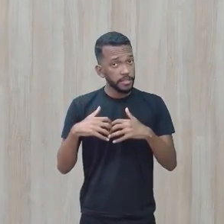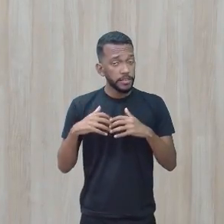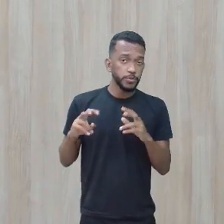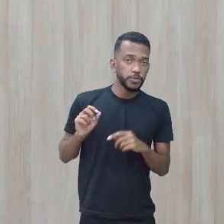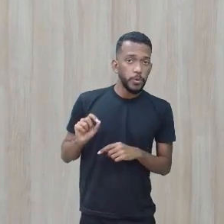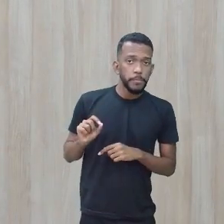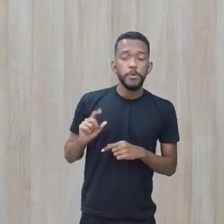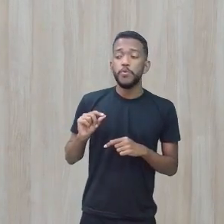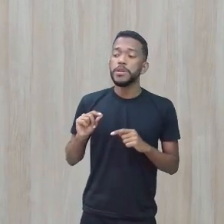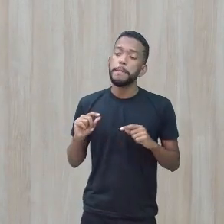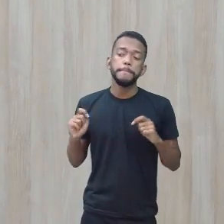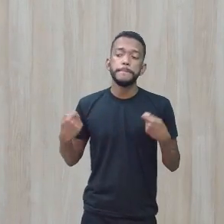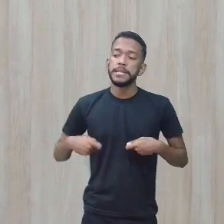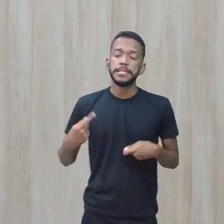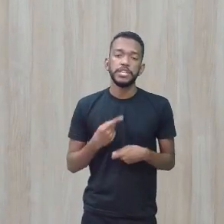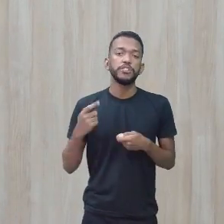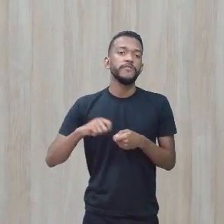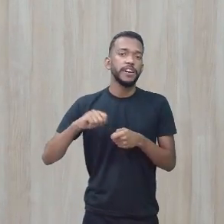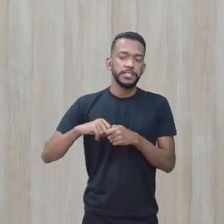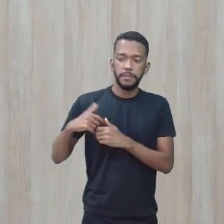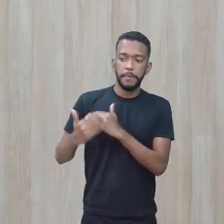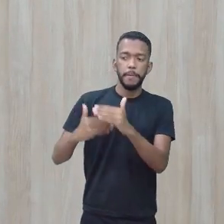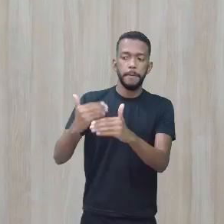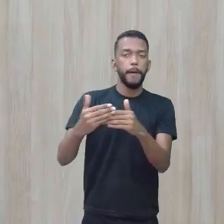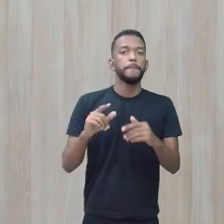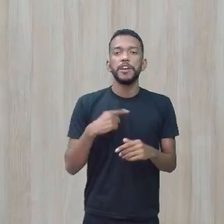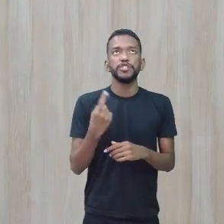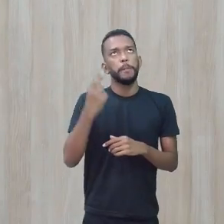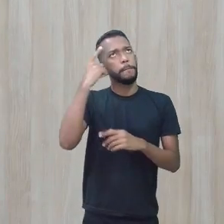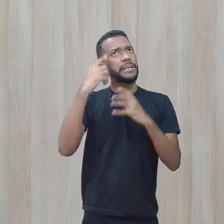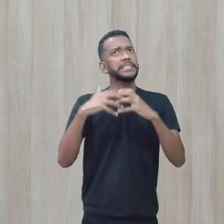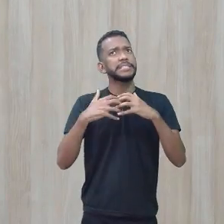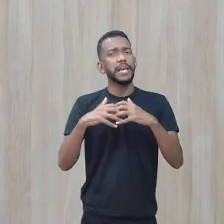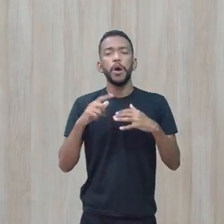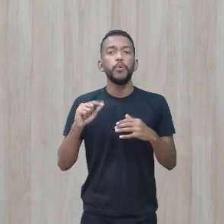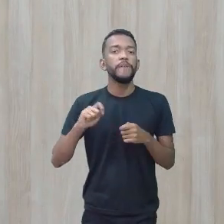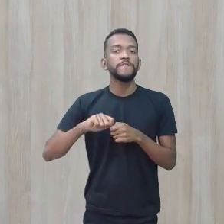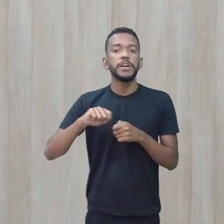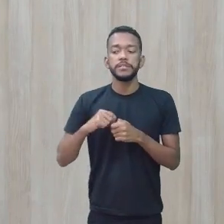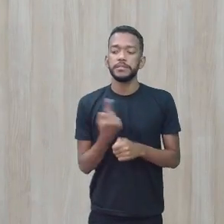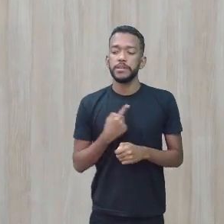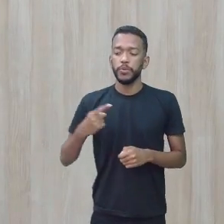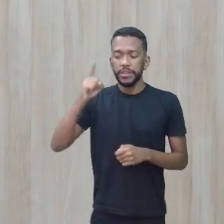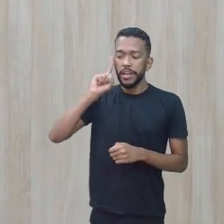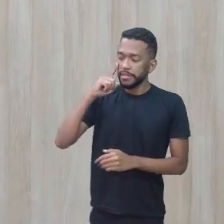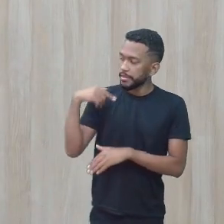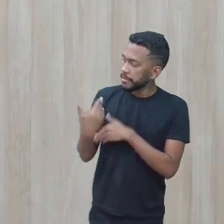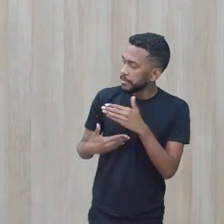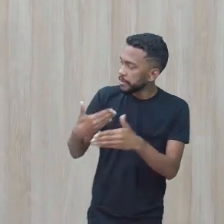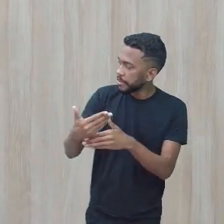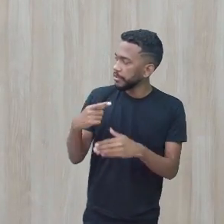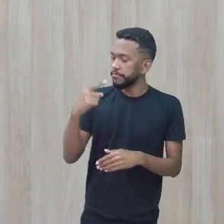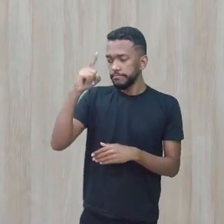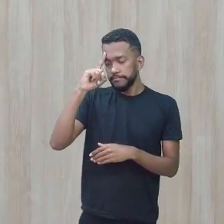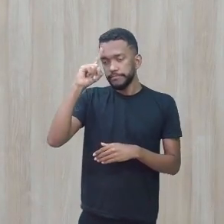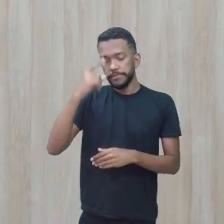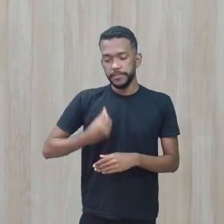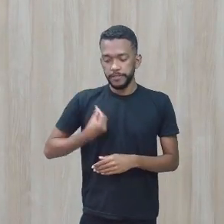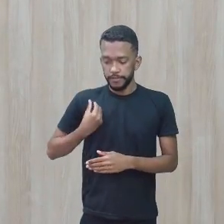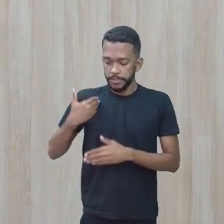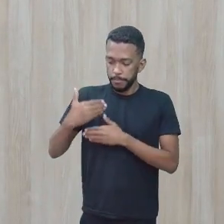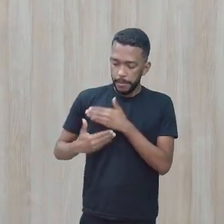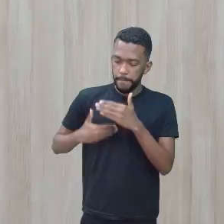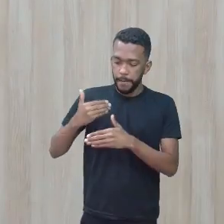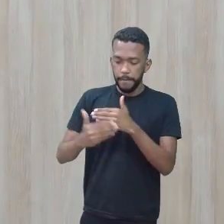é preciso a gente fazer, a gente pensar? O que é que a gente está fazendo no nosso dia a dia, no nosso cotidiano? Será que a gente